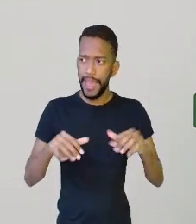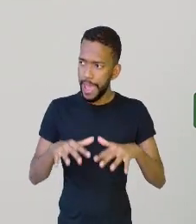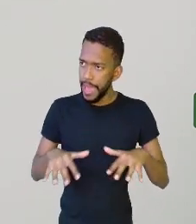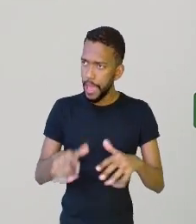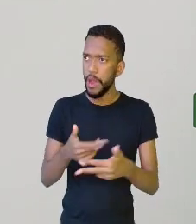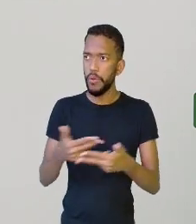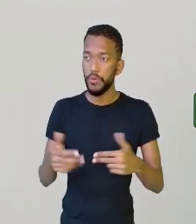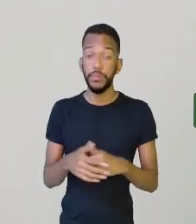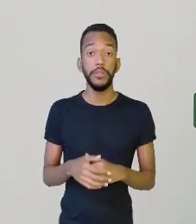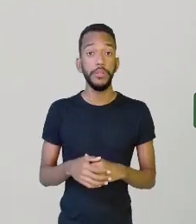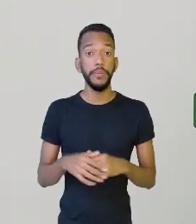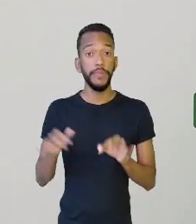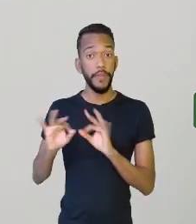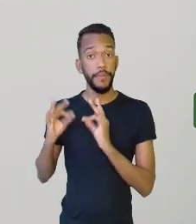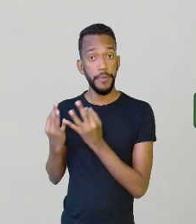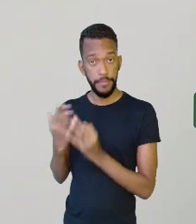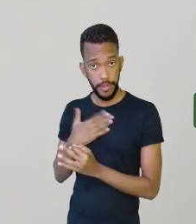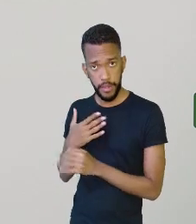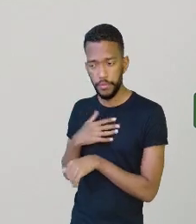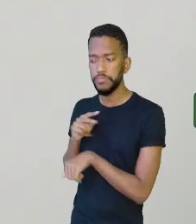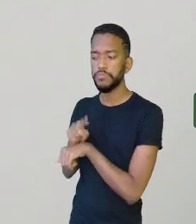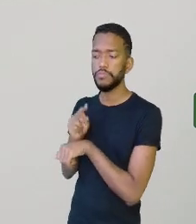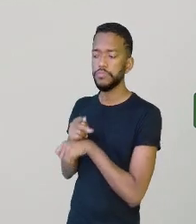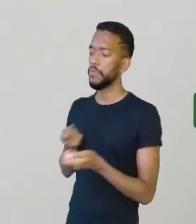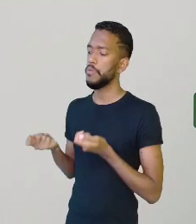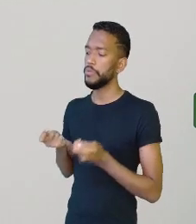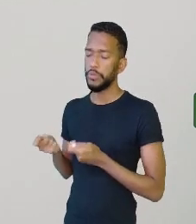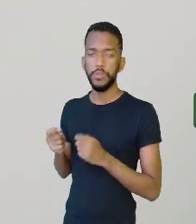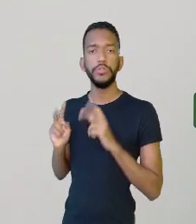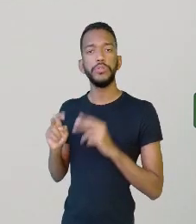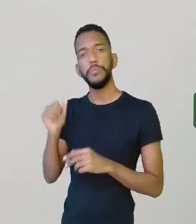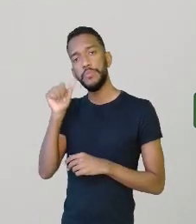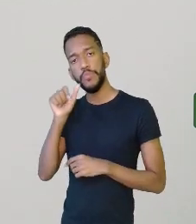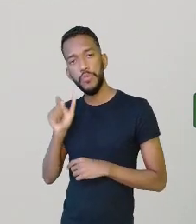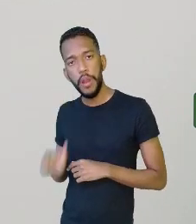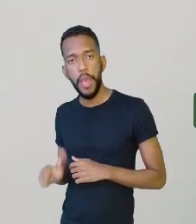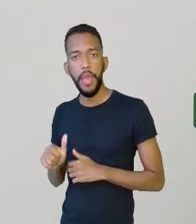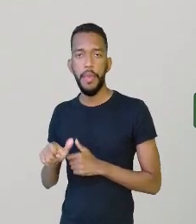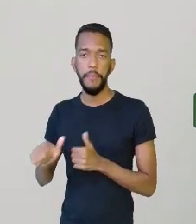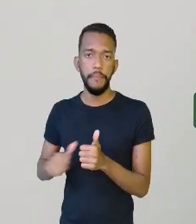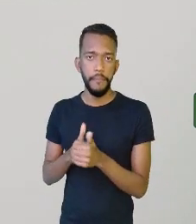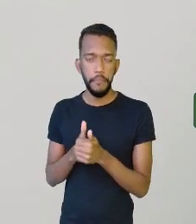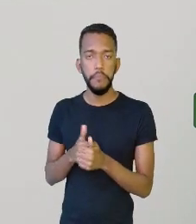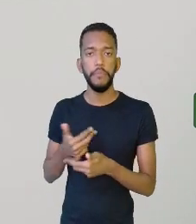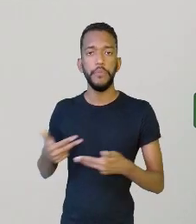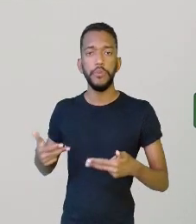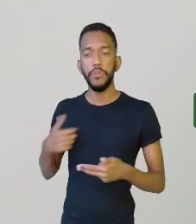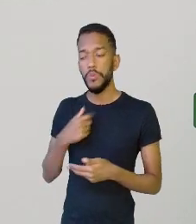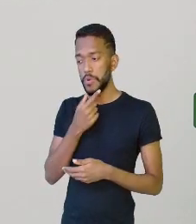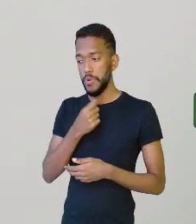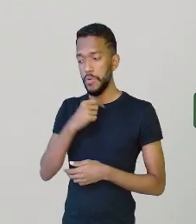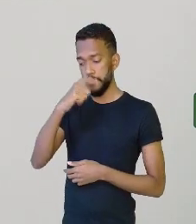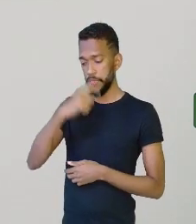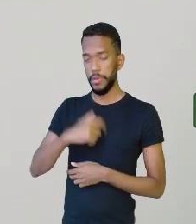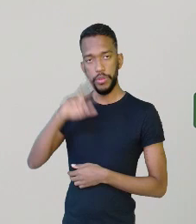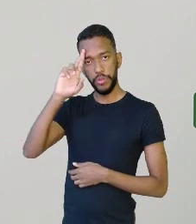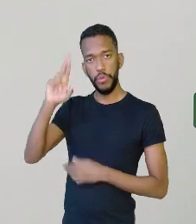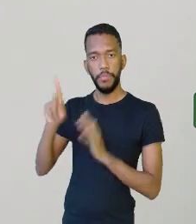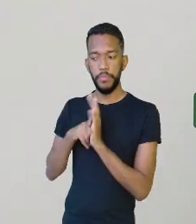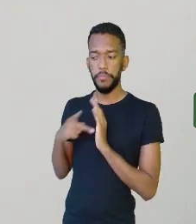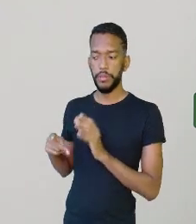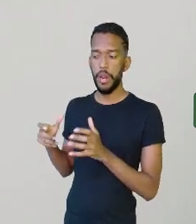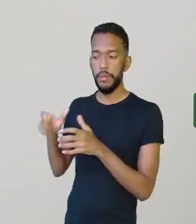Nós tínhamos o controle da família, e aí entra a questão da mulher, né, a posição da mulher ali, o homem era o dono dessa